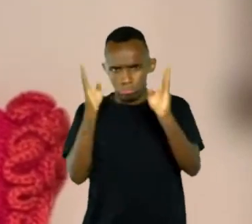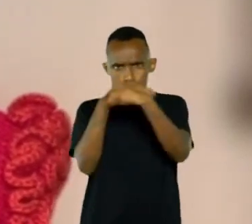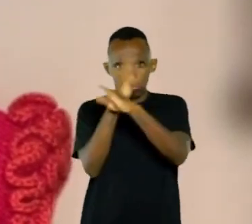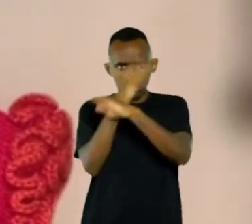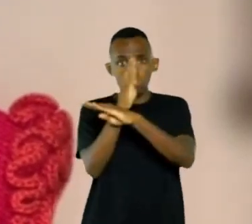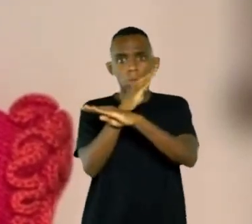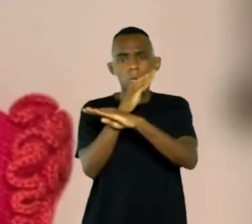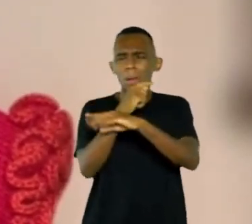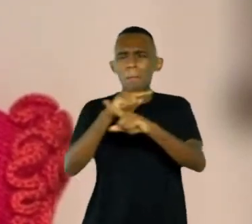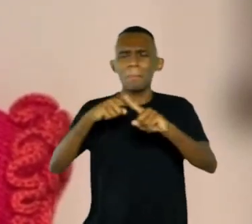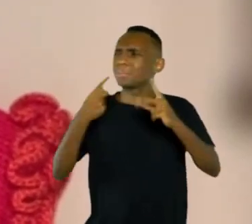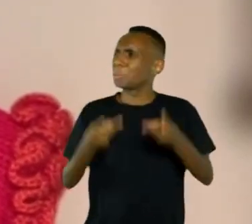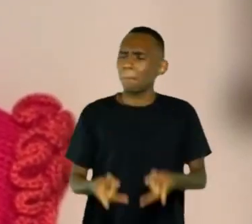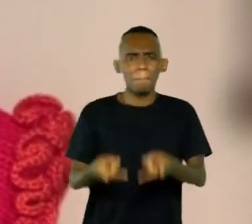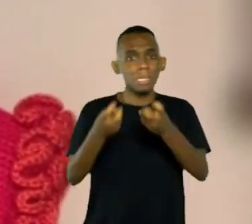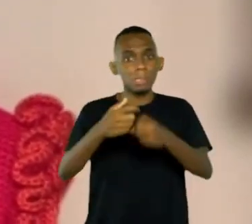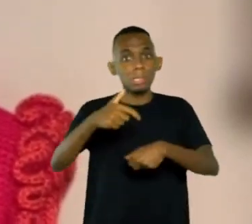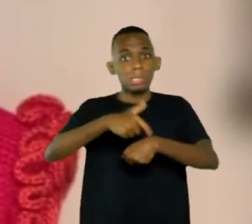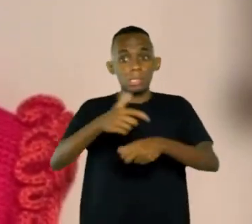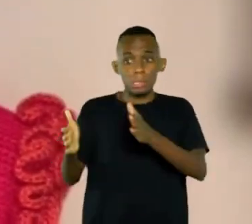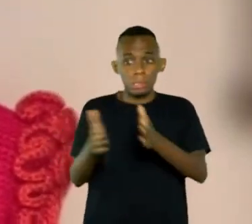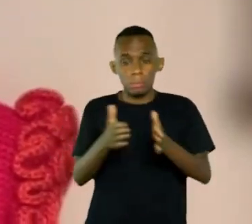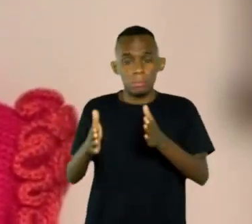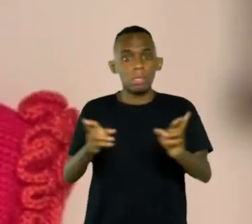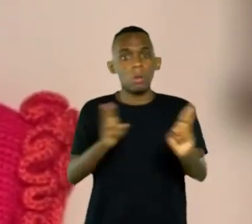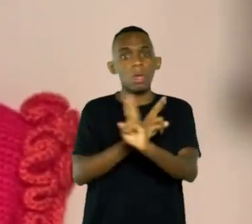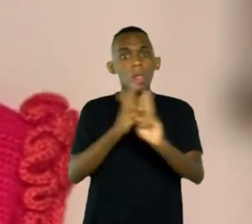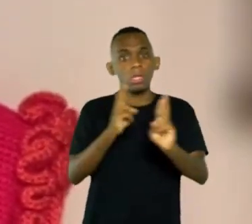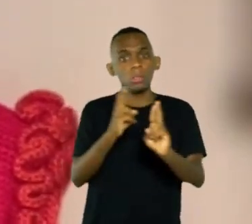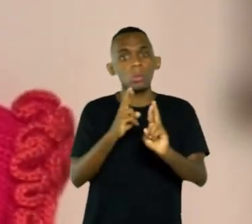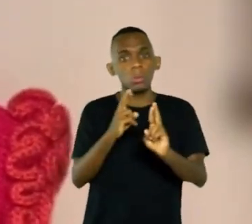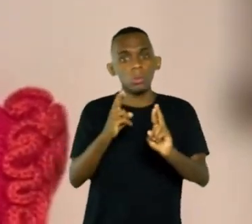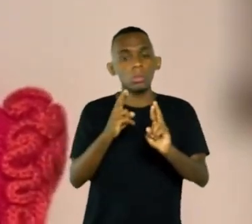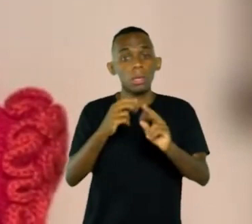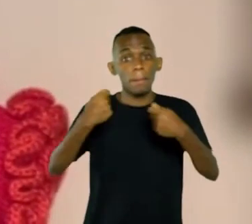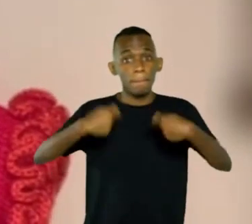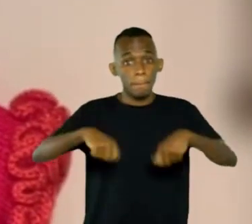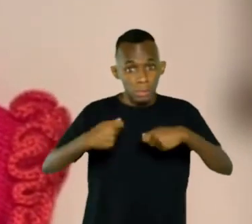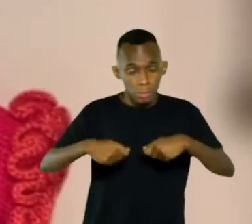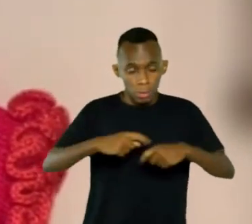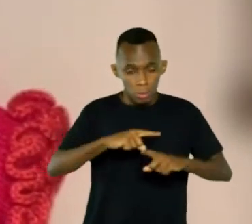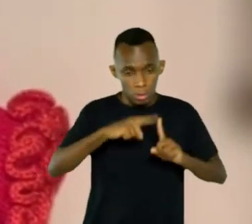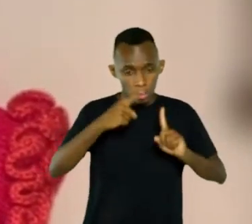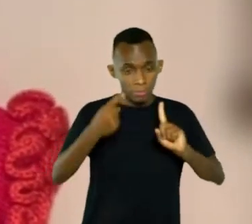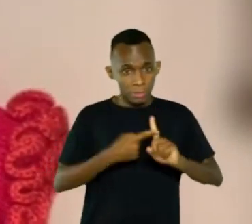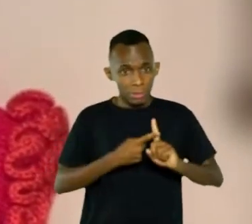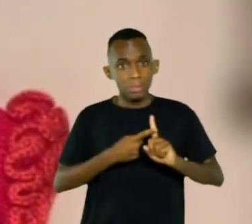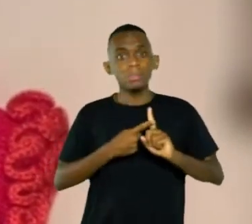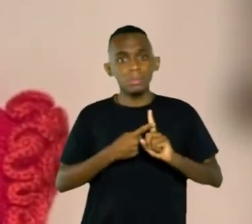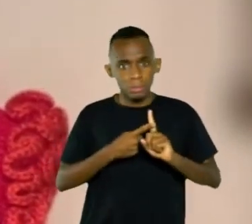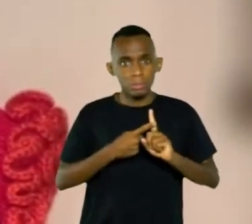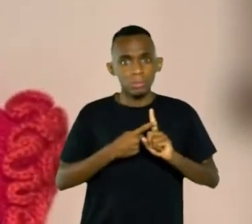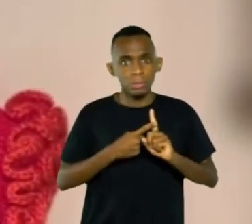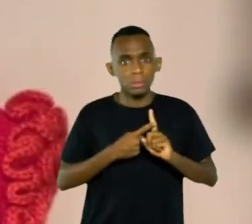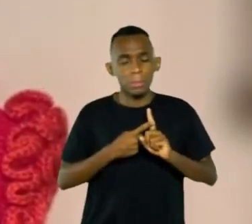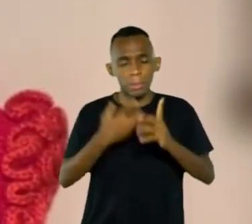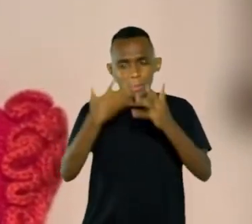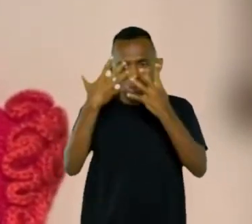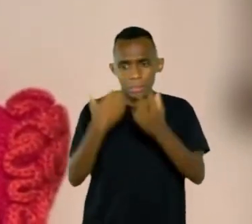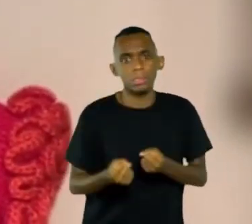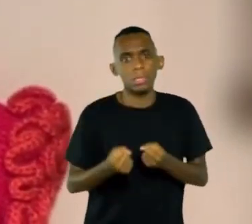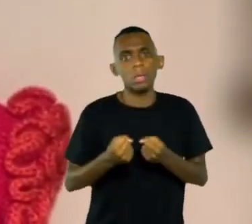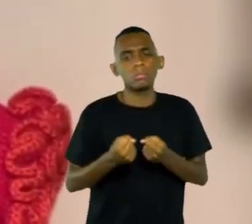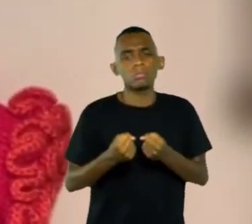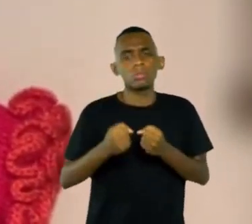não enxergar o momento agonizante de uma relação. Precisei de uma gravidez frustrada para, enfim, encarar a realidade do meu